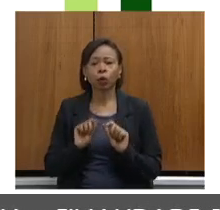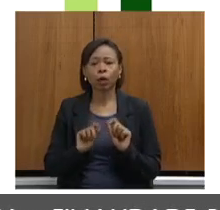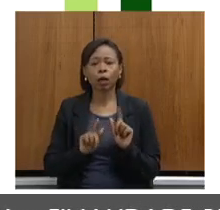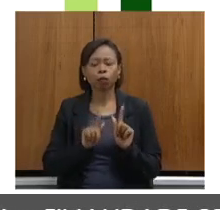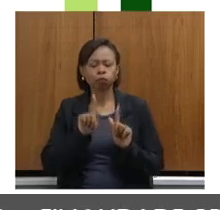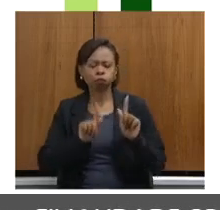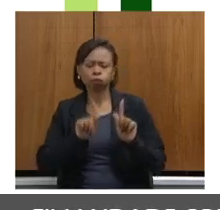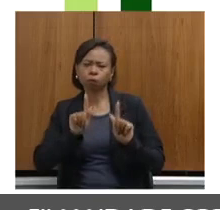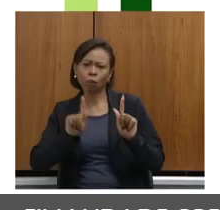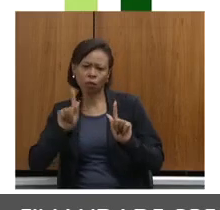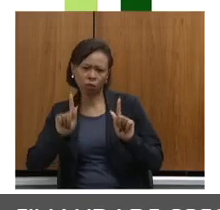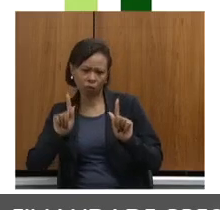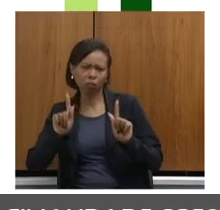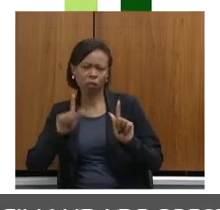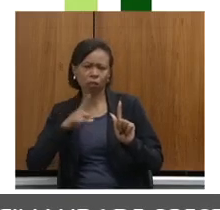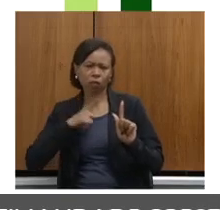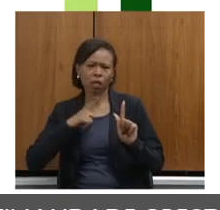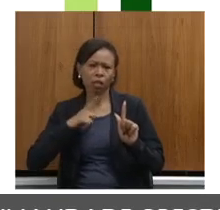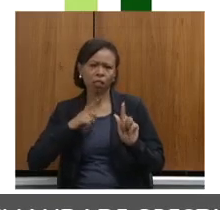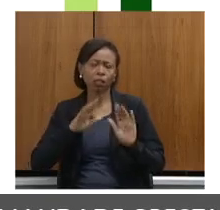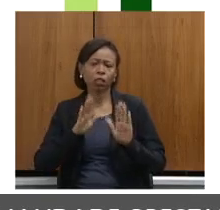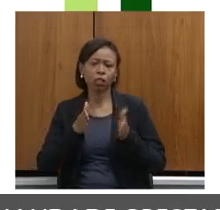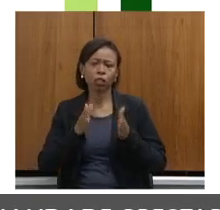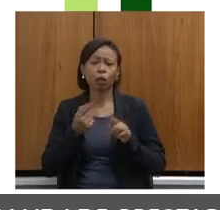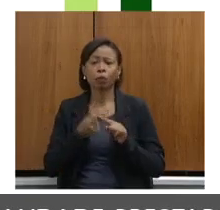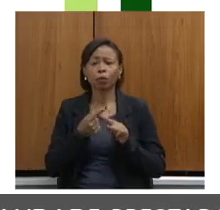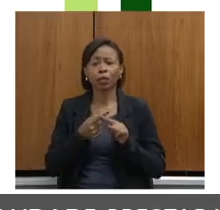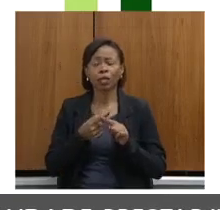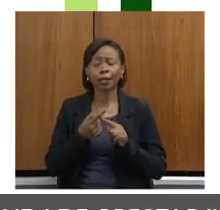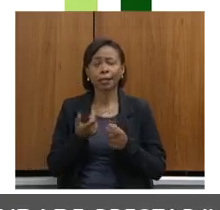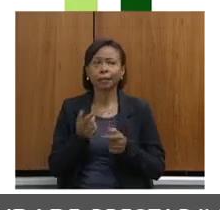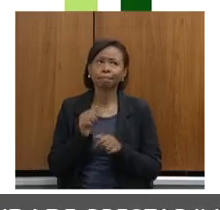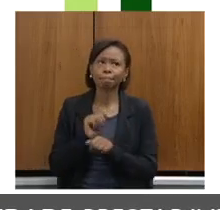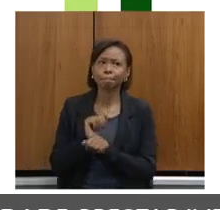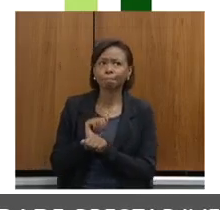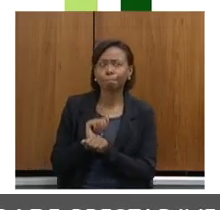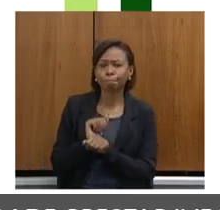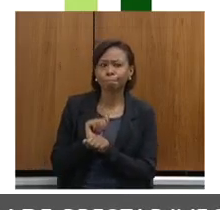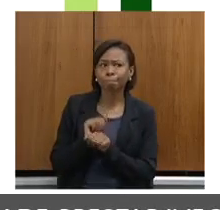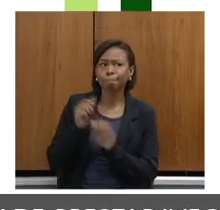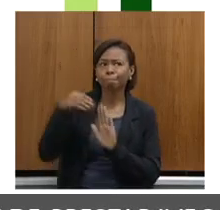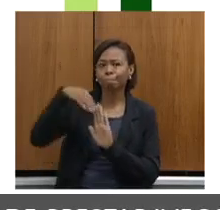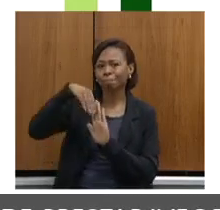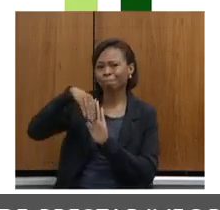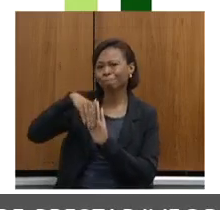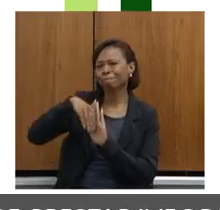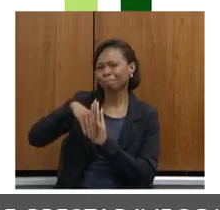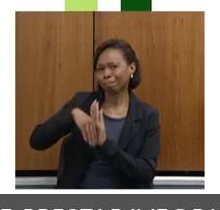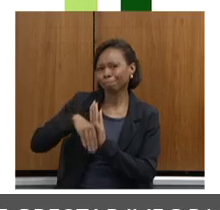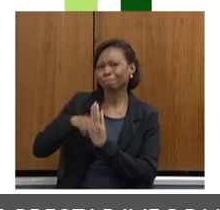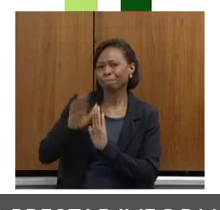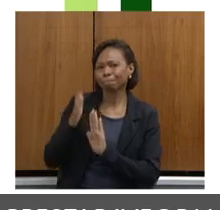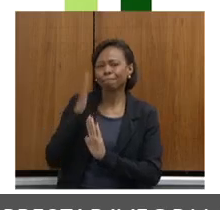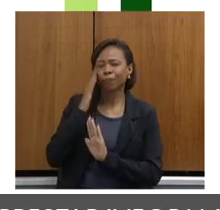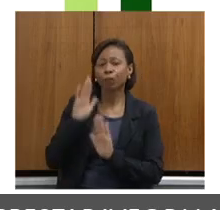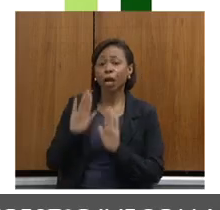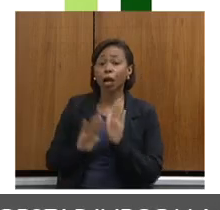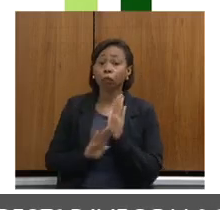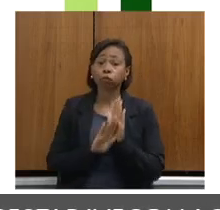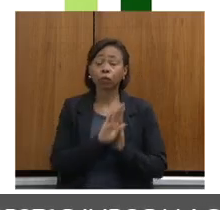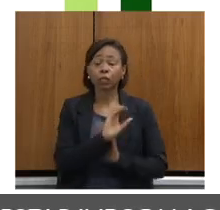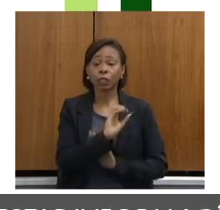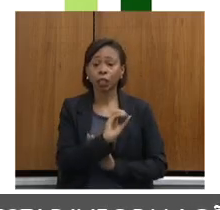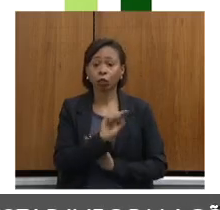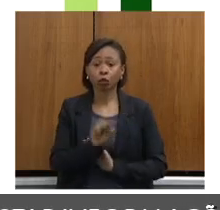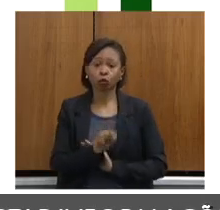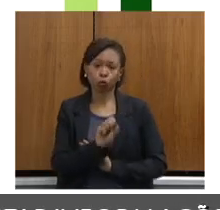crescimento time de um visto por que seria já esperado talvez até uma retratação Mas não tivemos aí o crescimento de 0,8